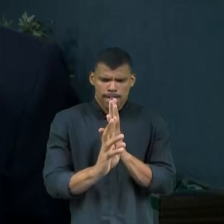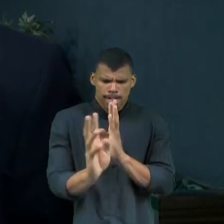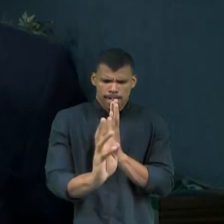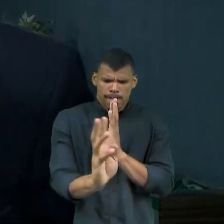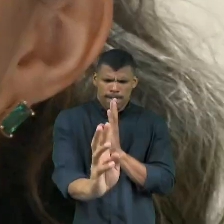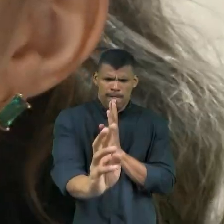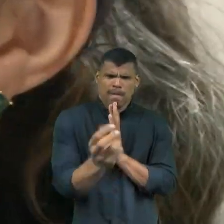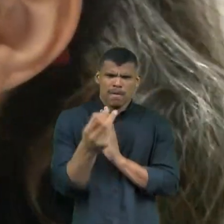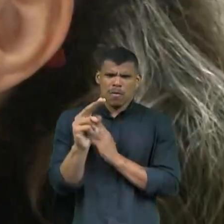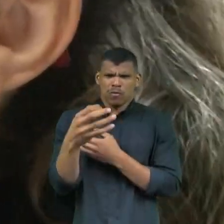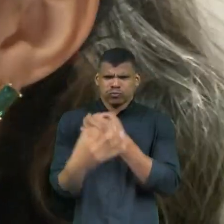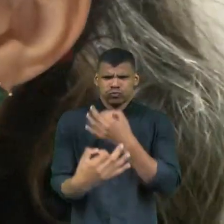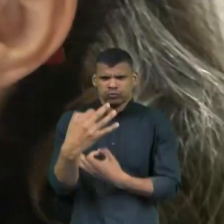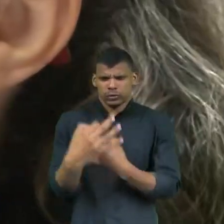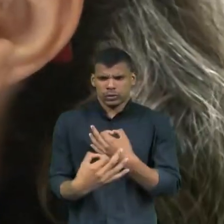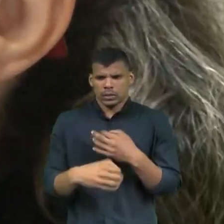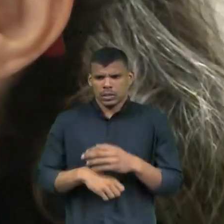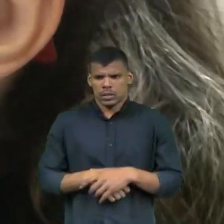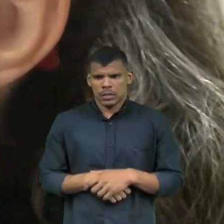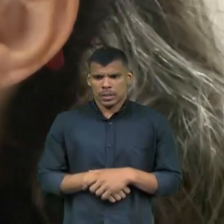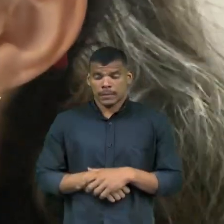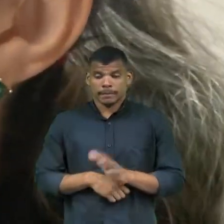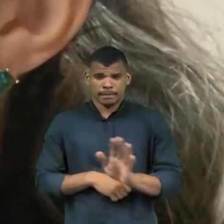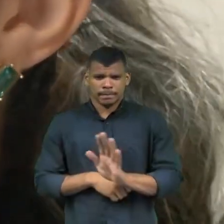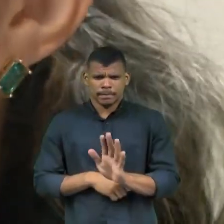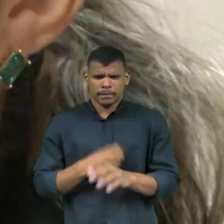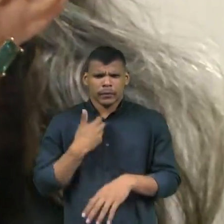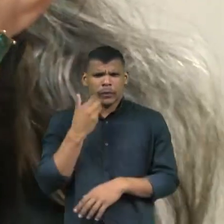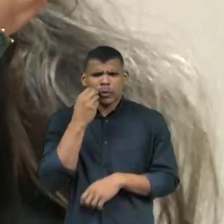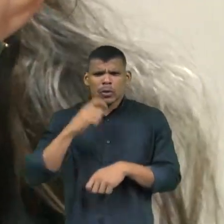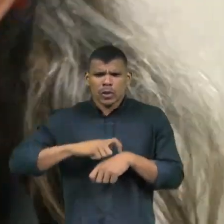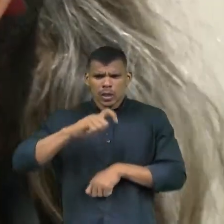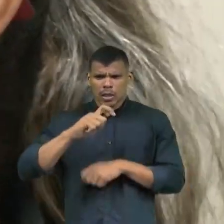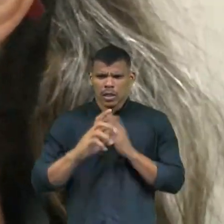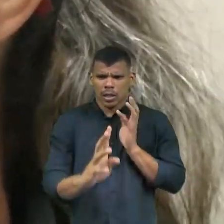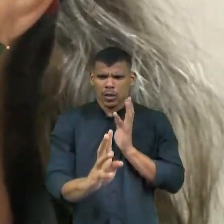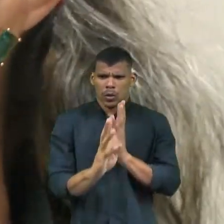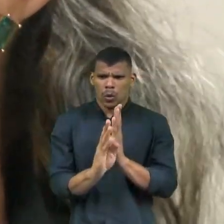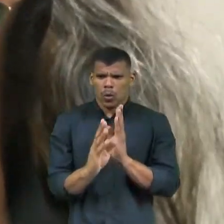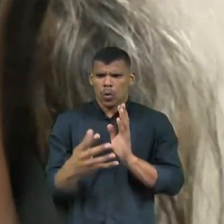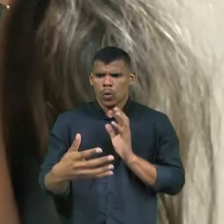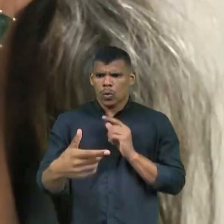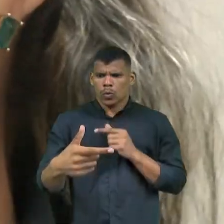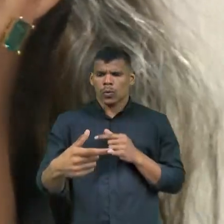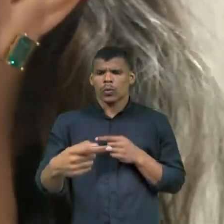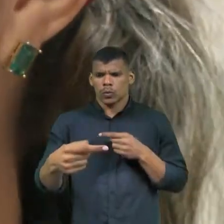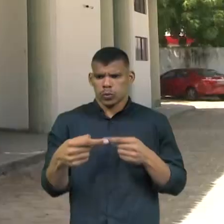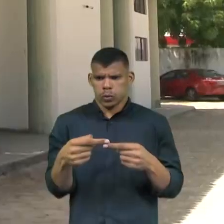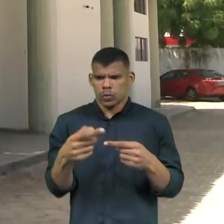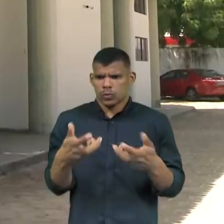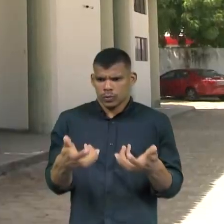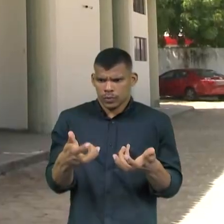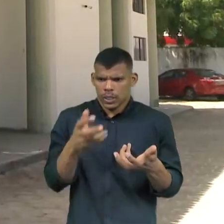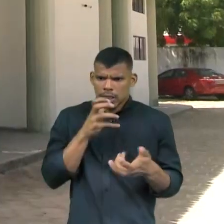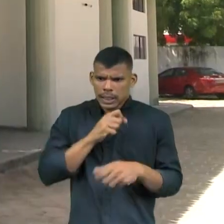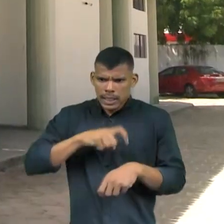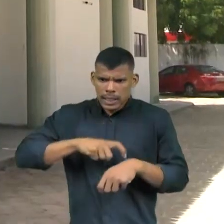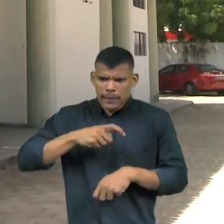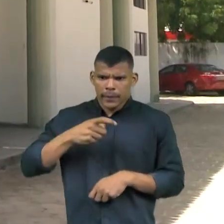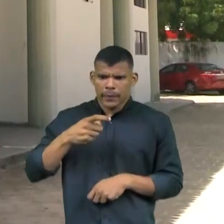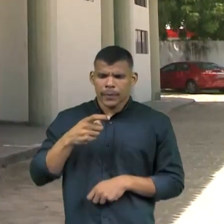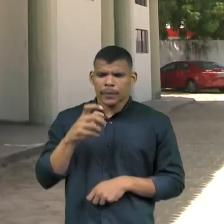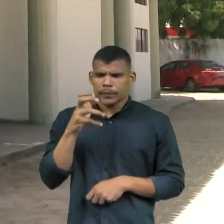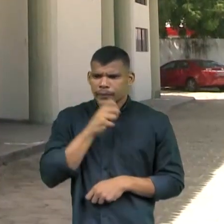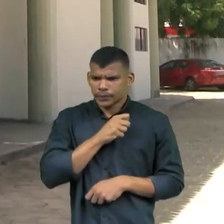de judicialização. Na tentativa de diminuir o tempo de atendimento e a judicialização das demandas que chegam